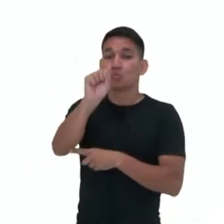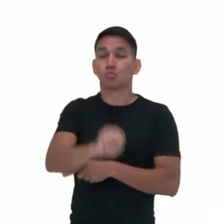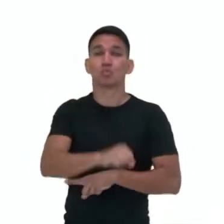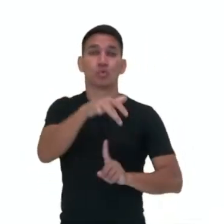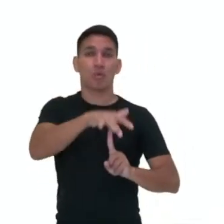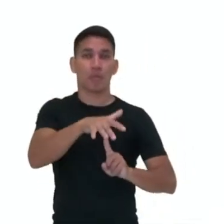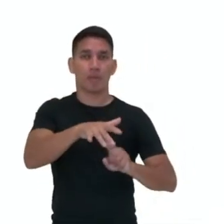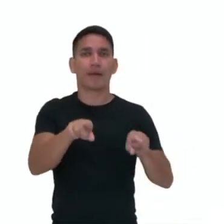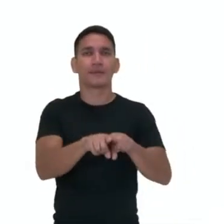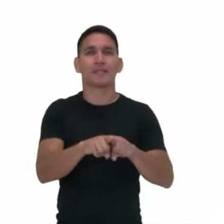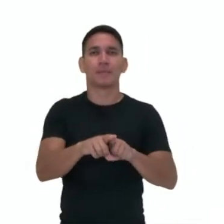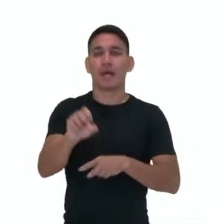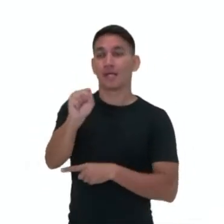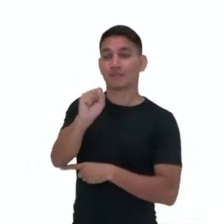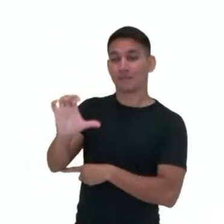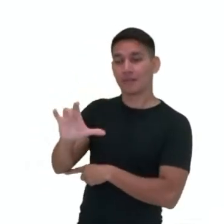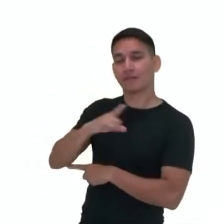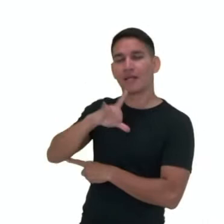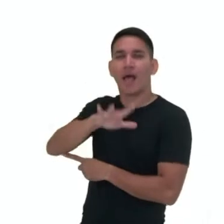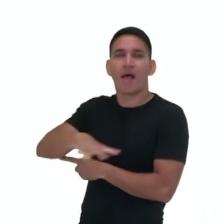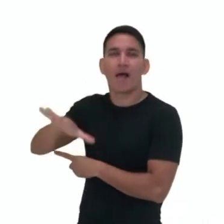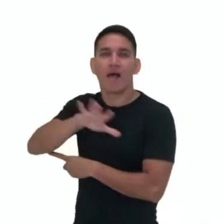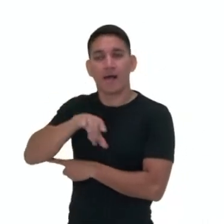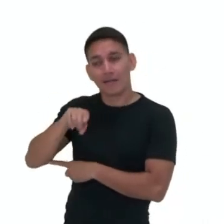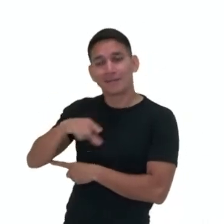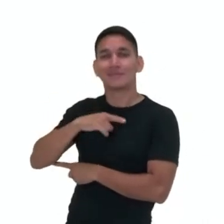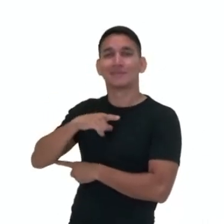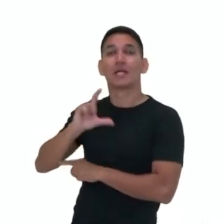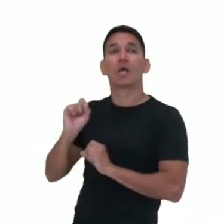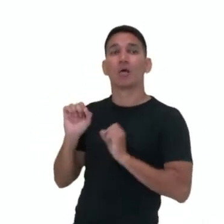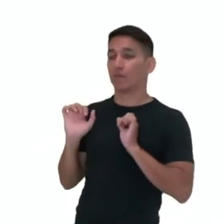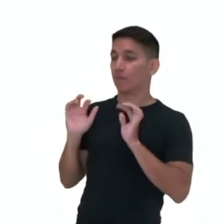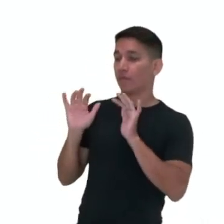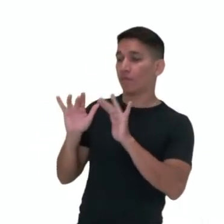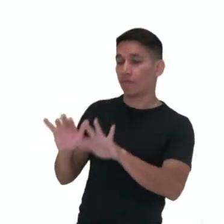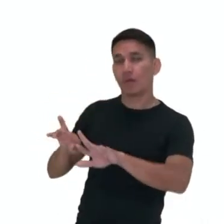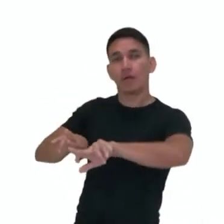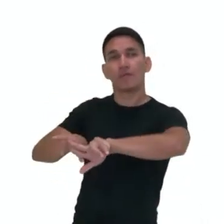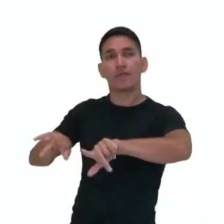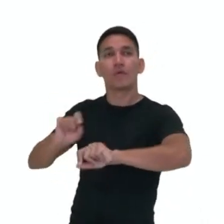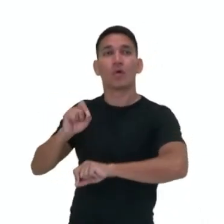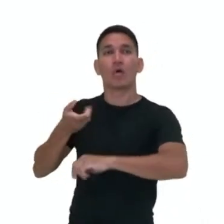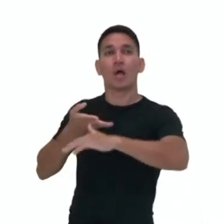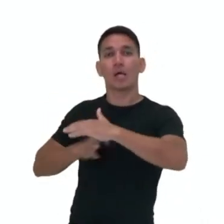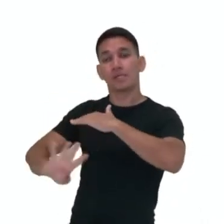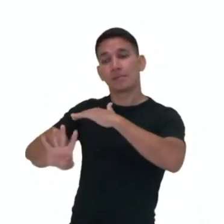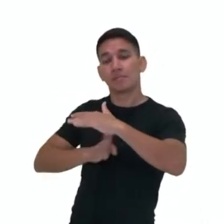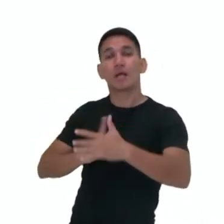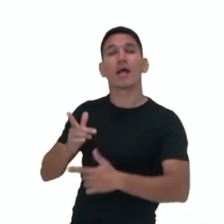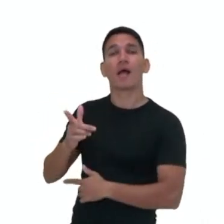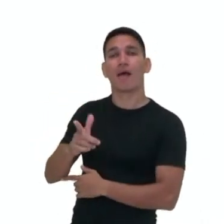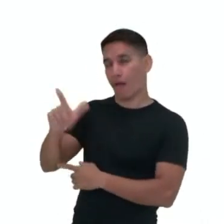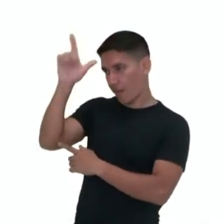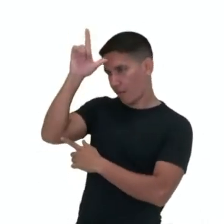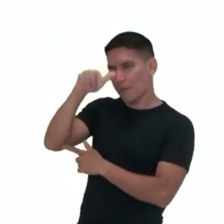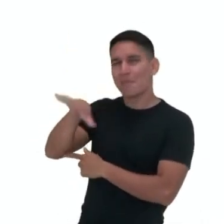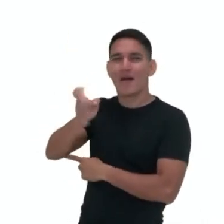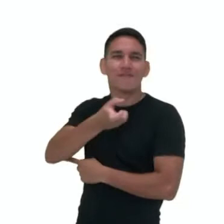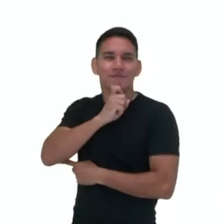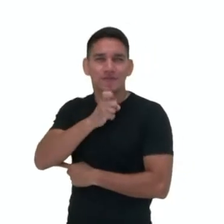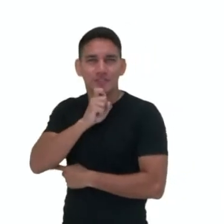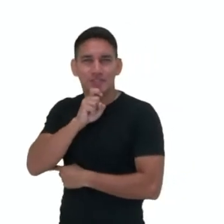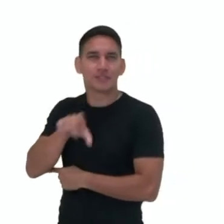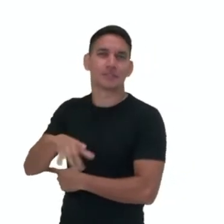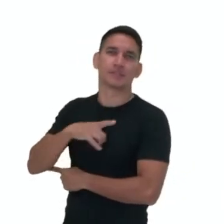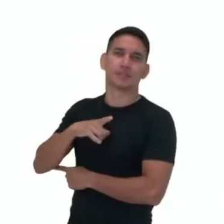a região aqui de Santa Catarina, né, uma região propícia aí para os imigrantes alemães, né, uma região mais fria um pouco,